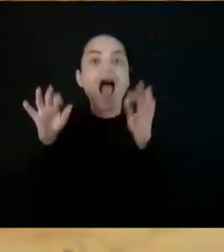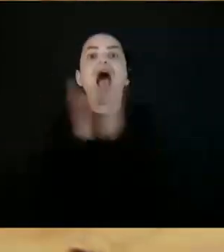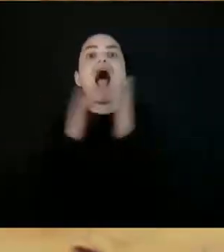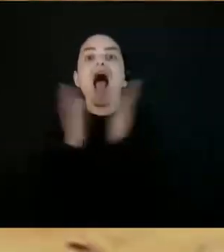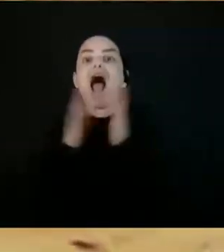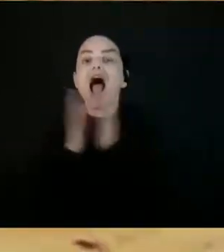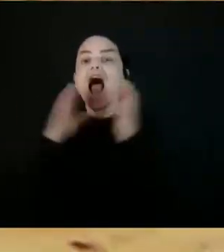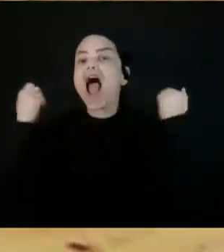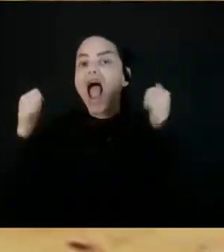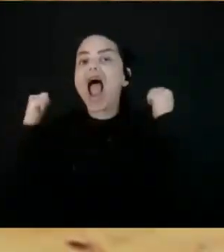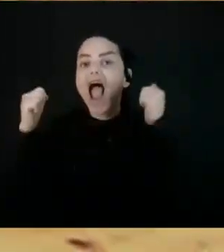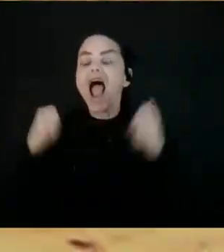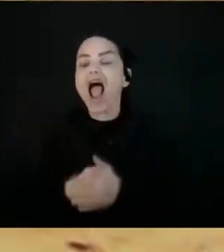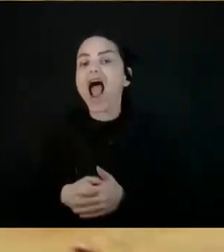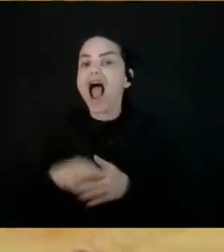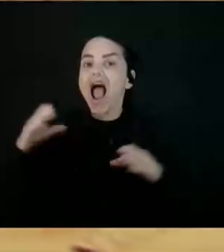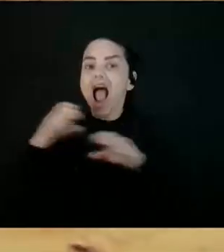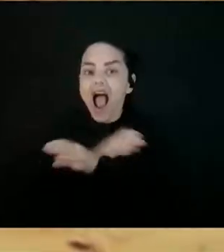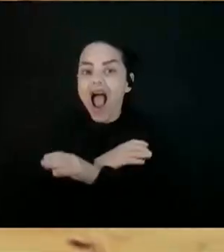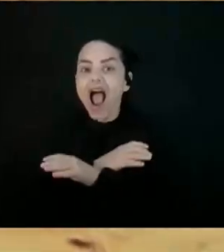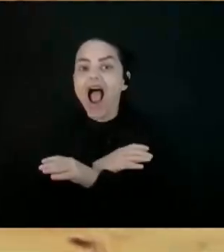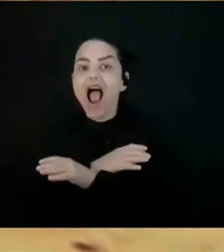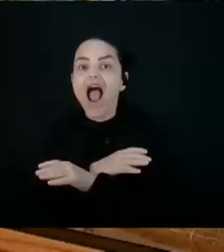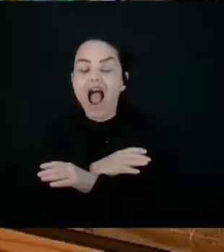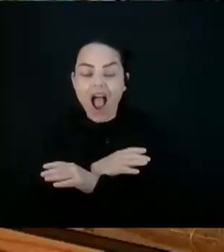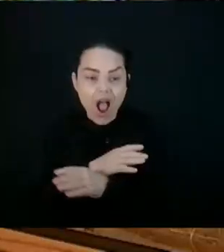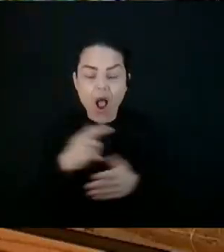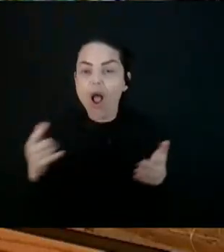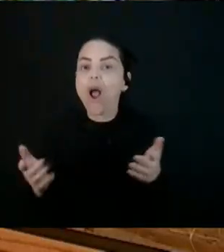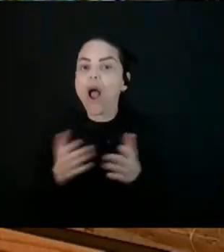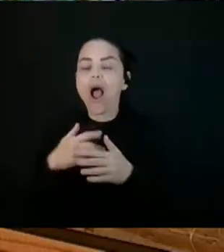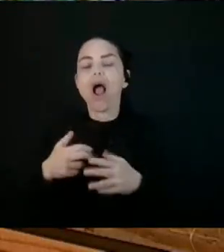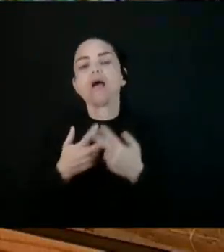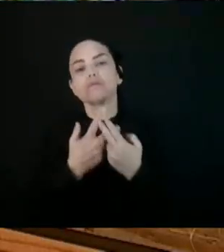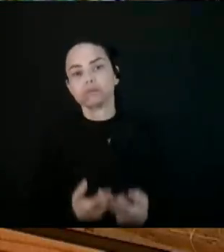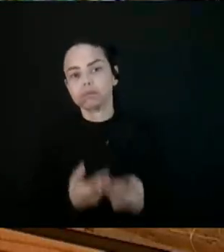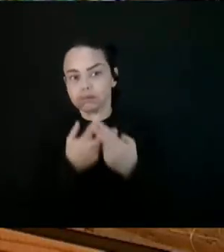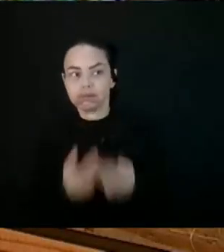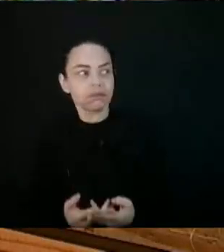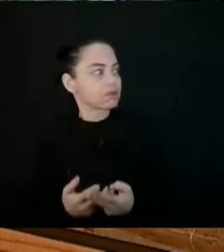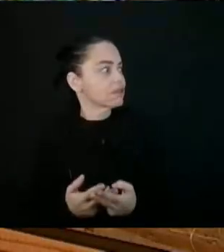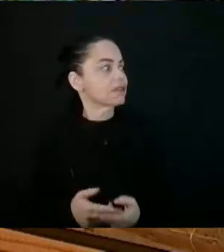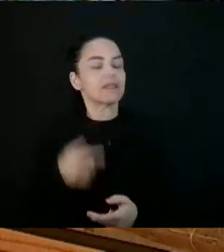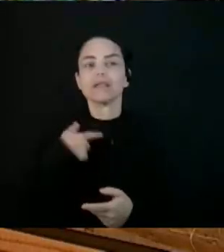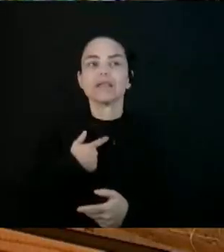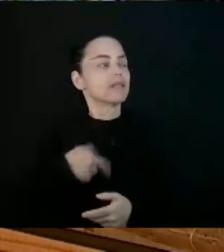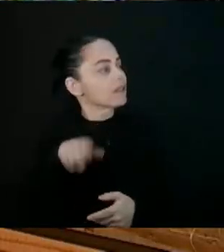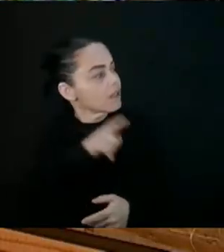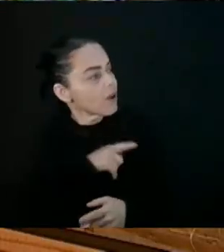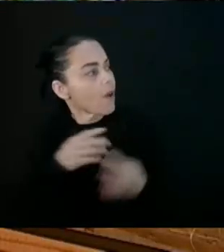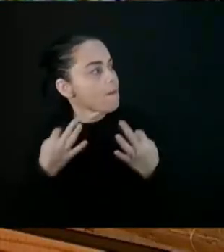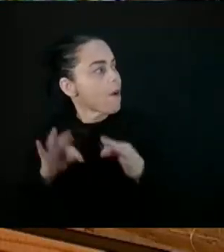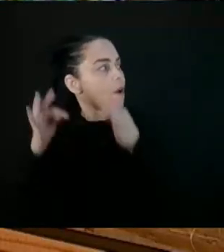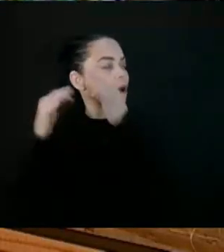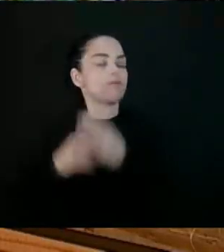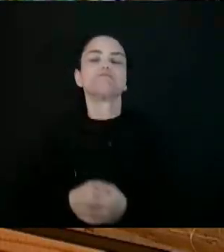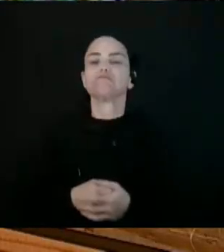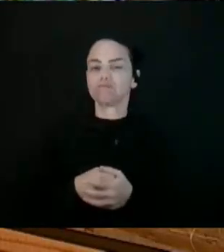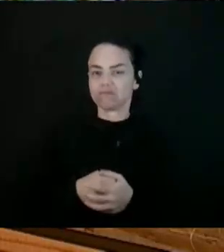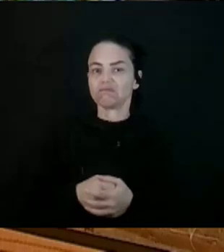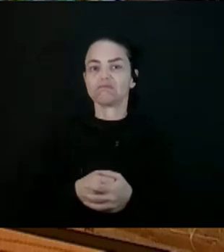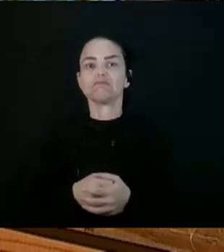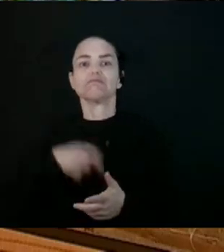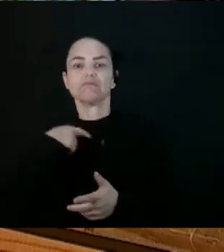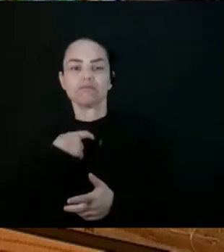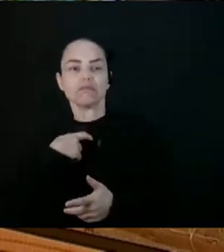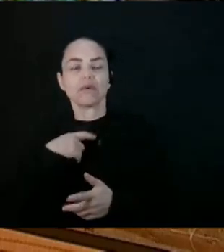ou completar uma página estimula a paciência. Pois é, pessoal, enquanto a tecnologia oferece conteúdos